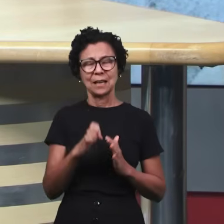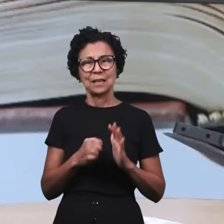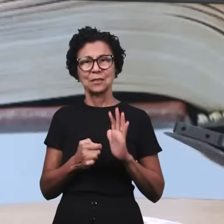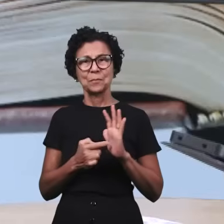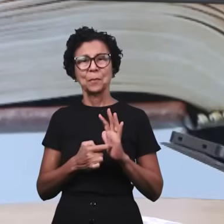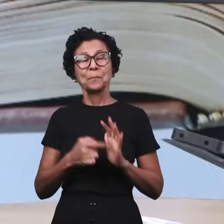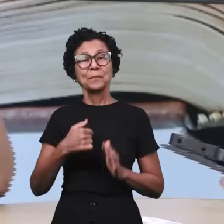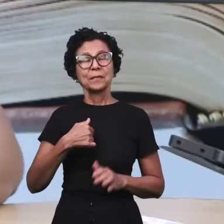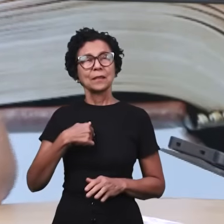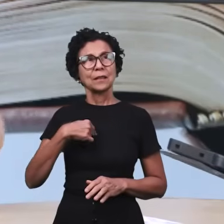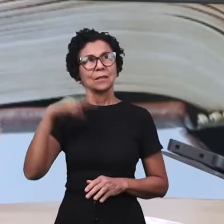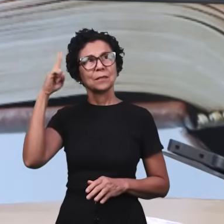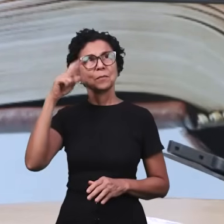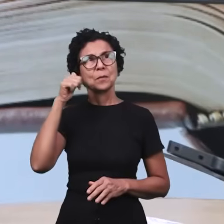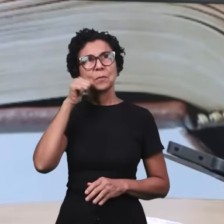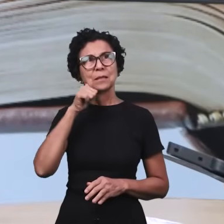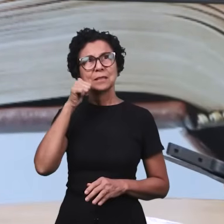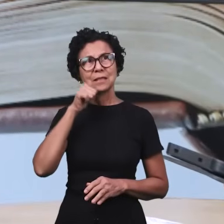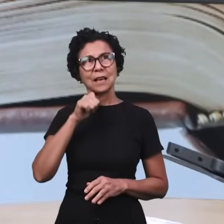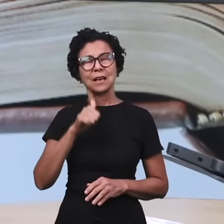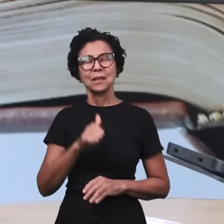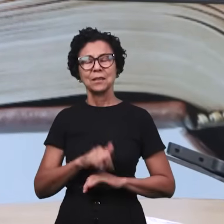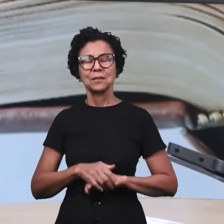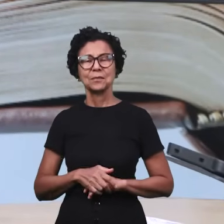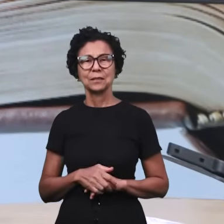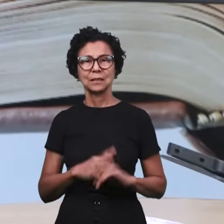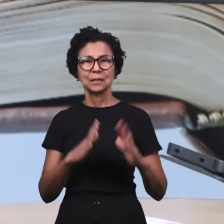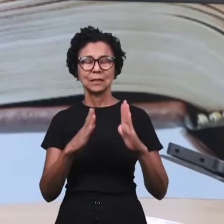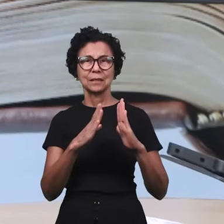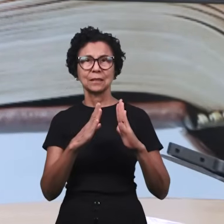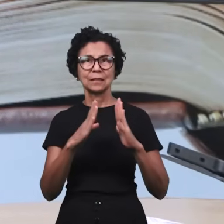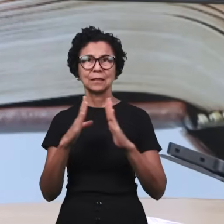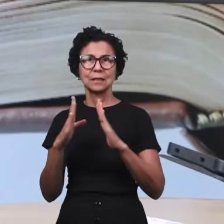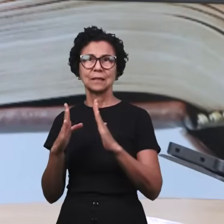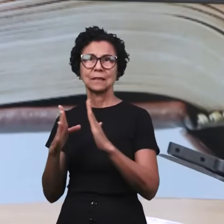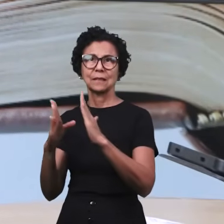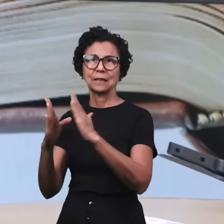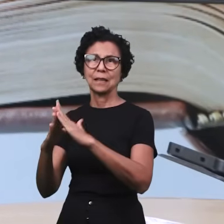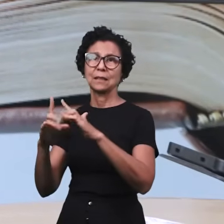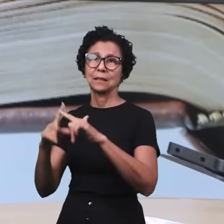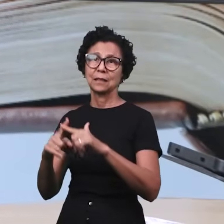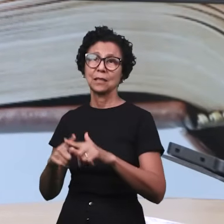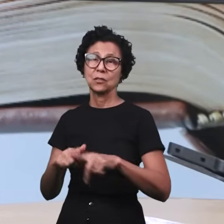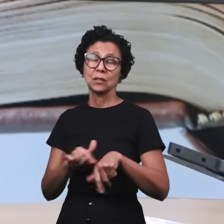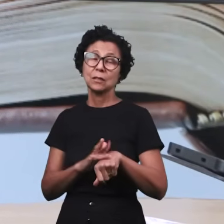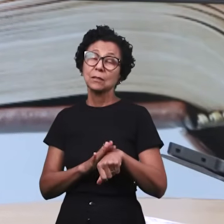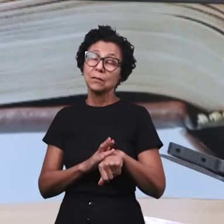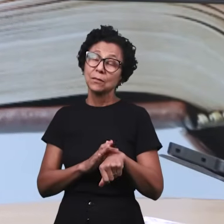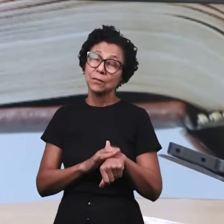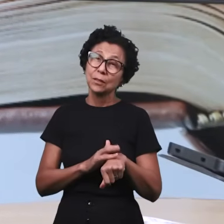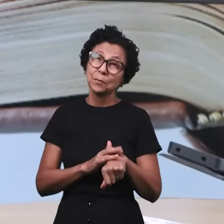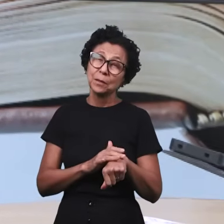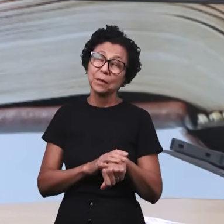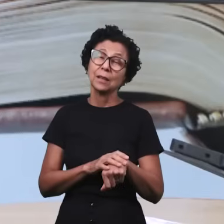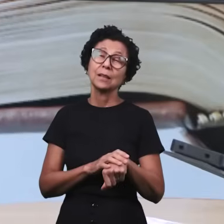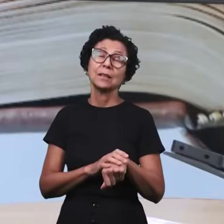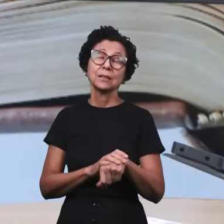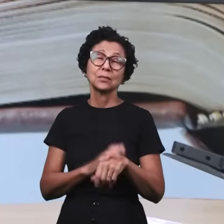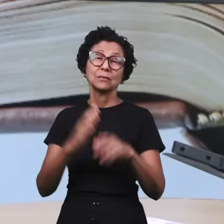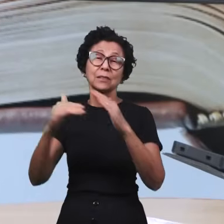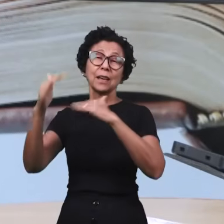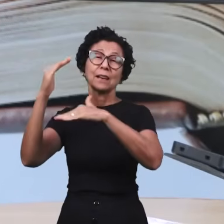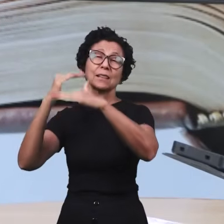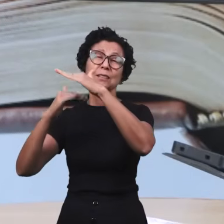de uma senhora que há lá na nossa igreja, em que essa irmã sofre de uma enfermidade que vem a